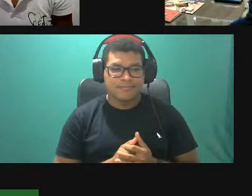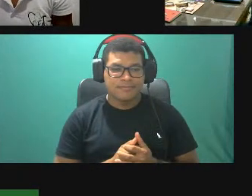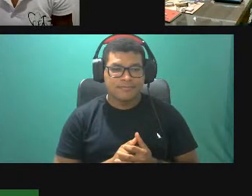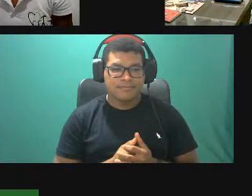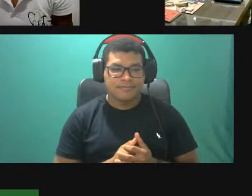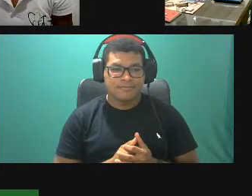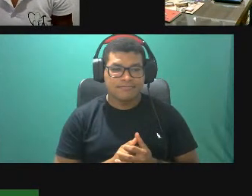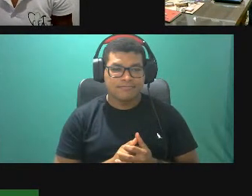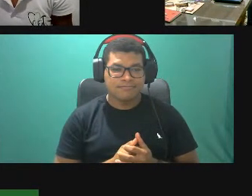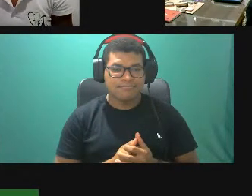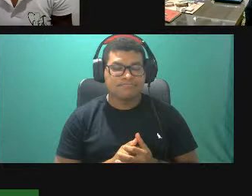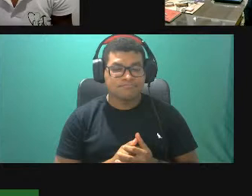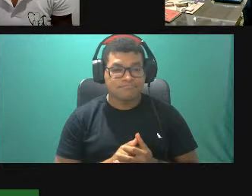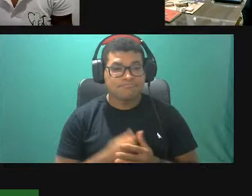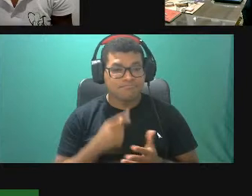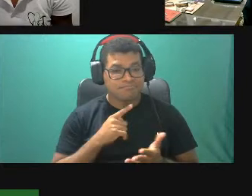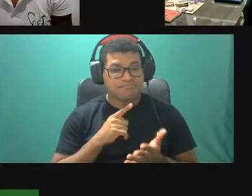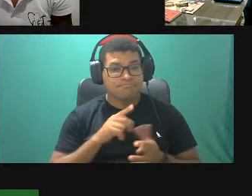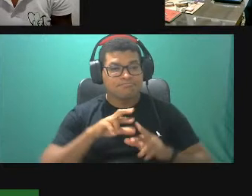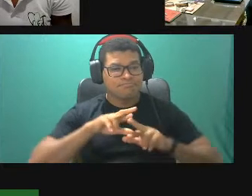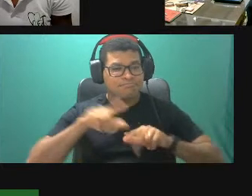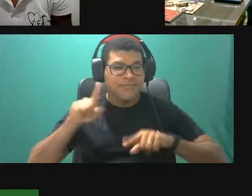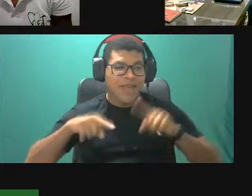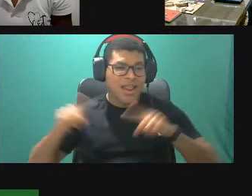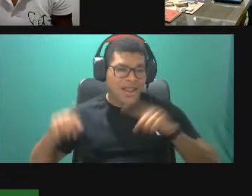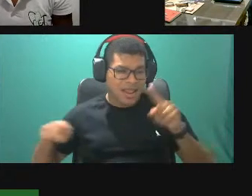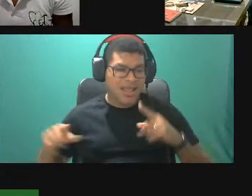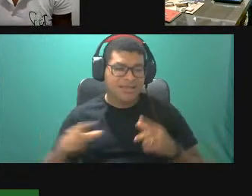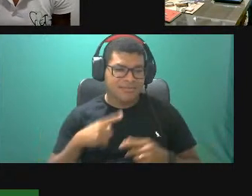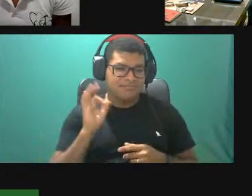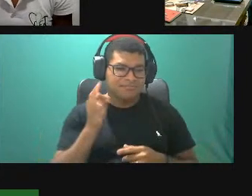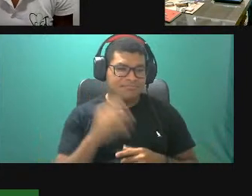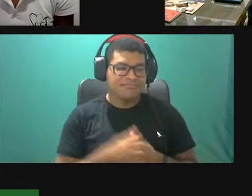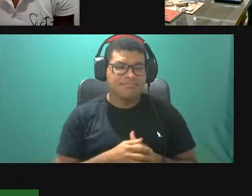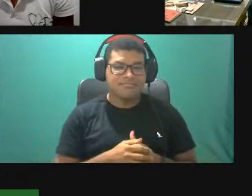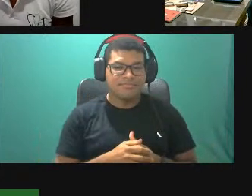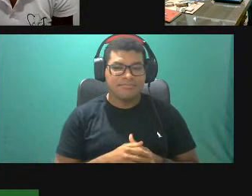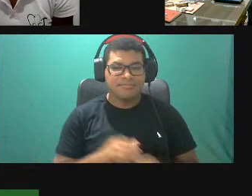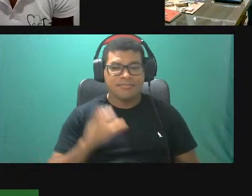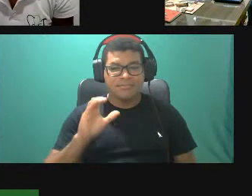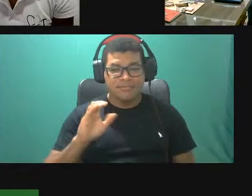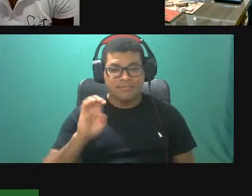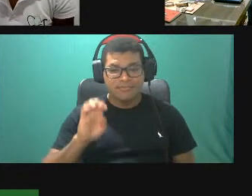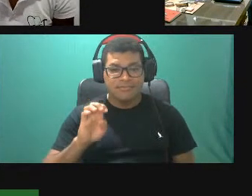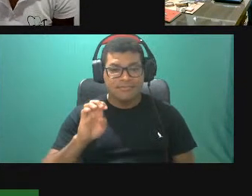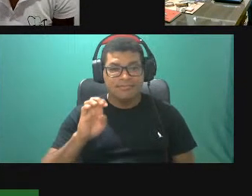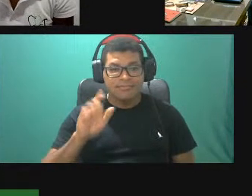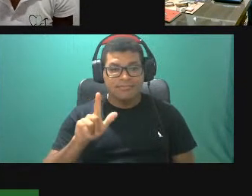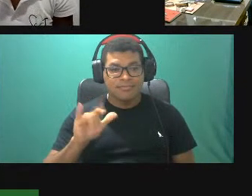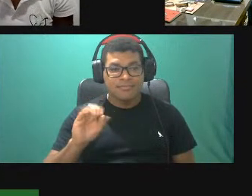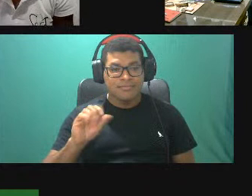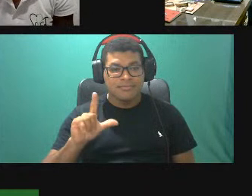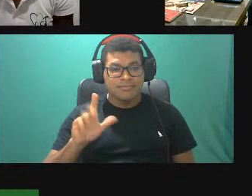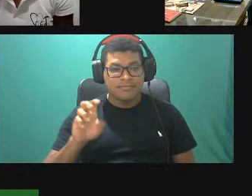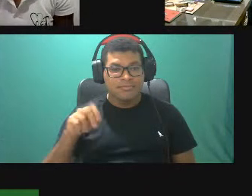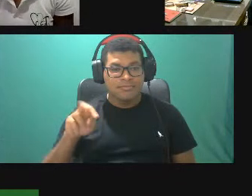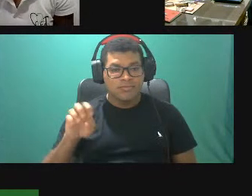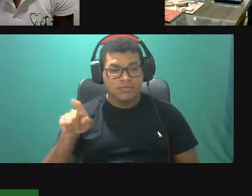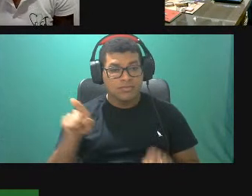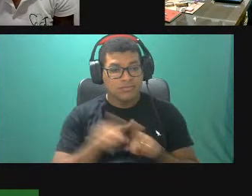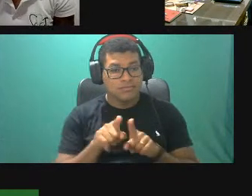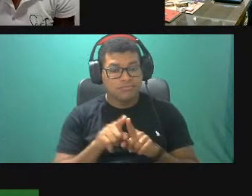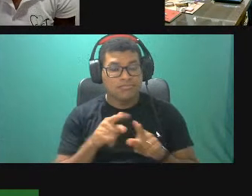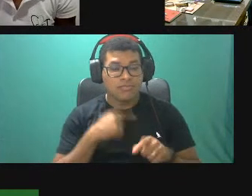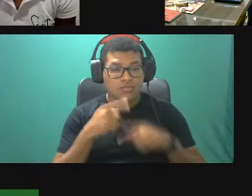Então, é bem variável, né, doutor? Não, ótimo. Célio Leone também trouxe uma dúvida aqui para a gente.